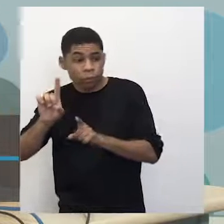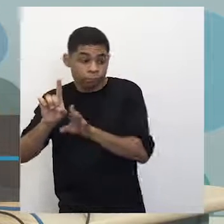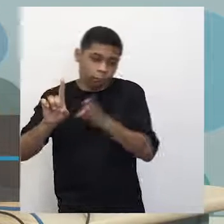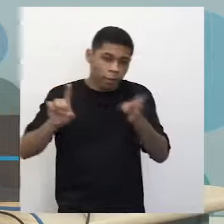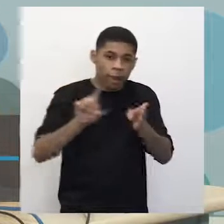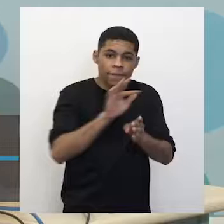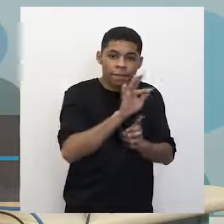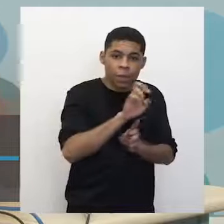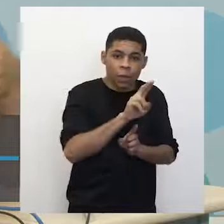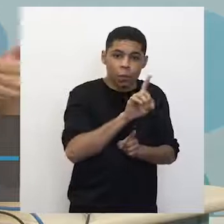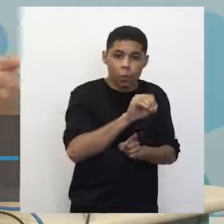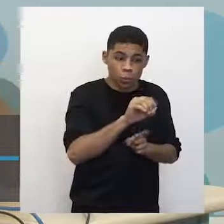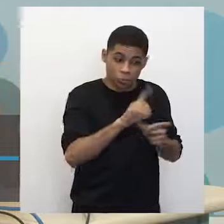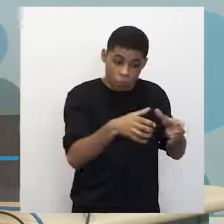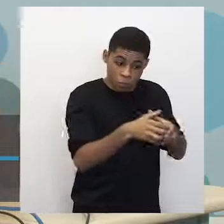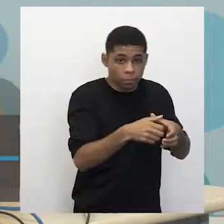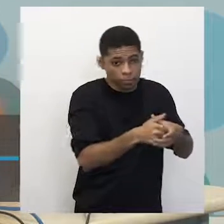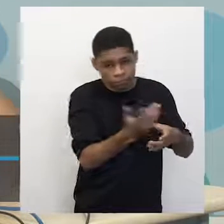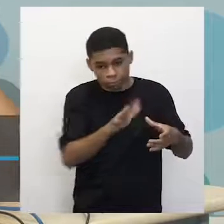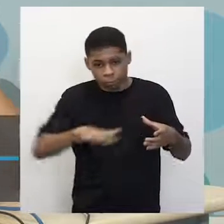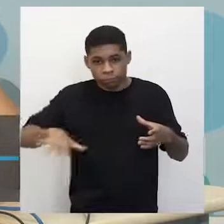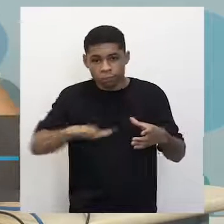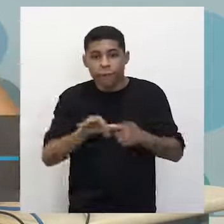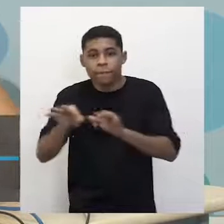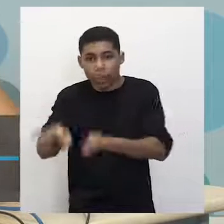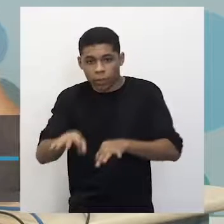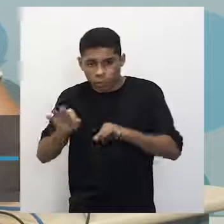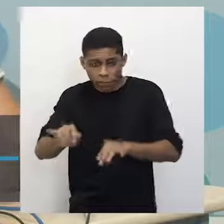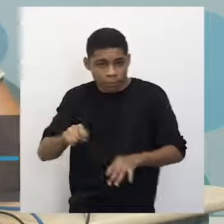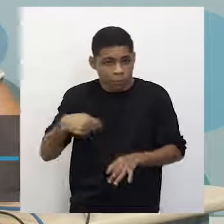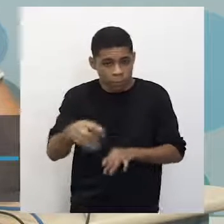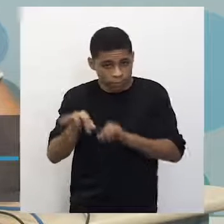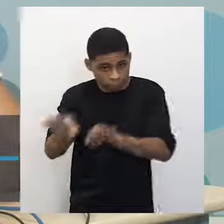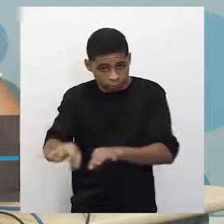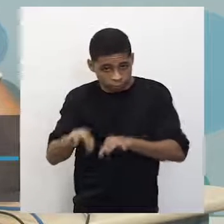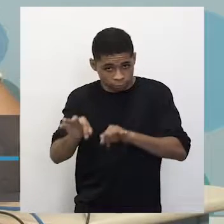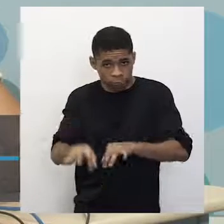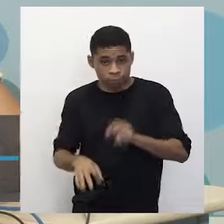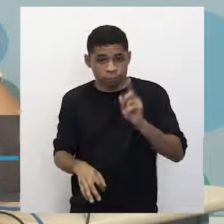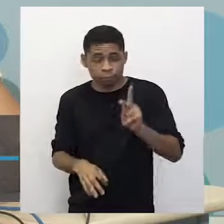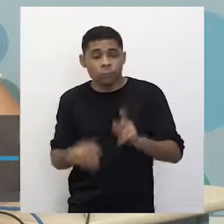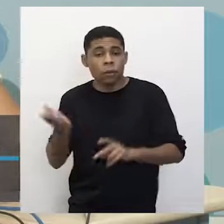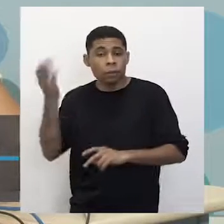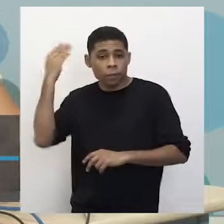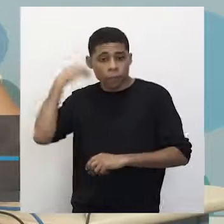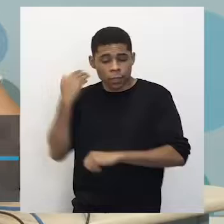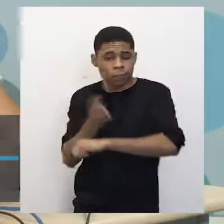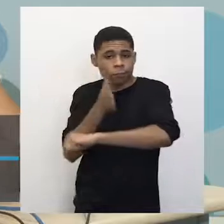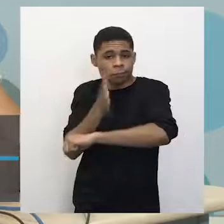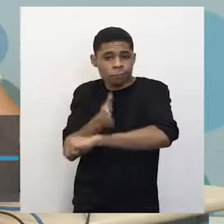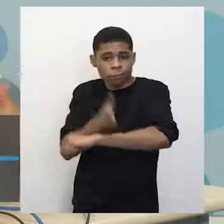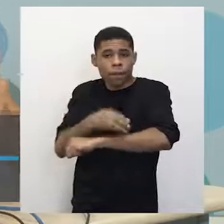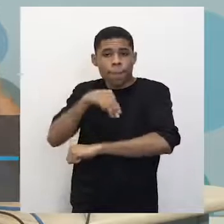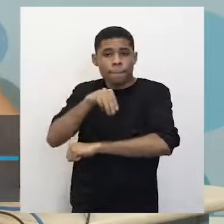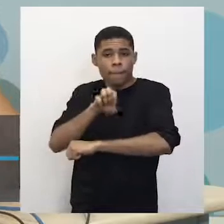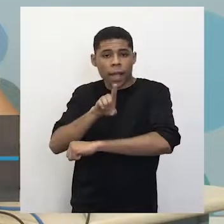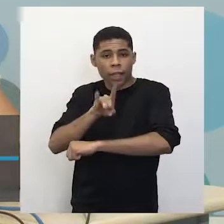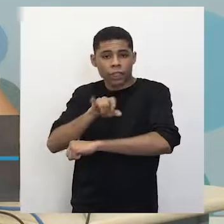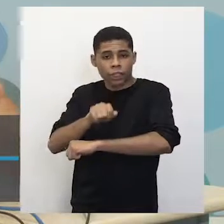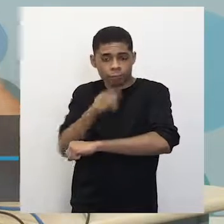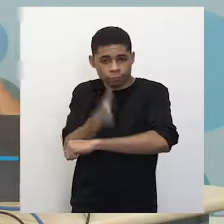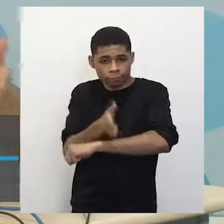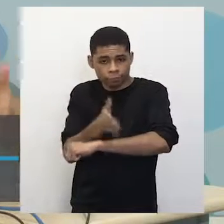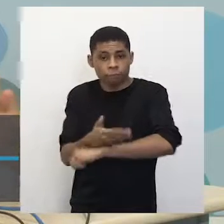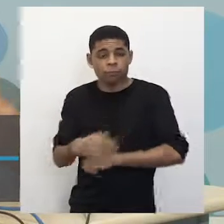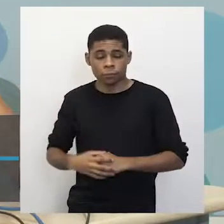dupla característica dentro desse cenário aí da chamada Idade Média. Então a gente vai falar primeiro do